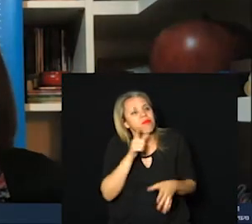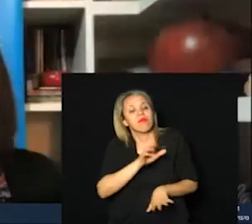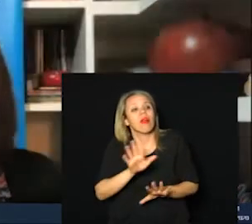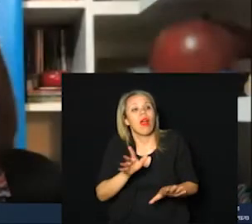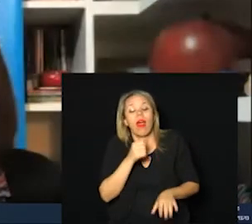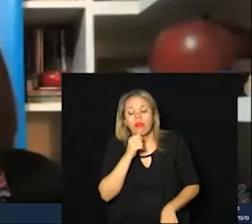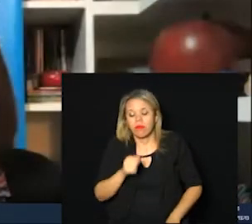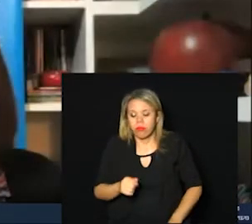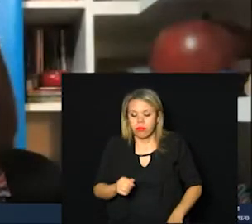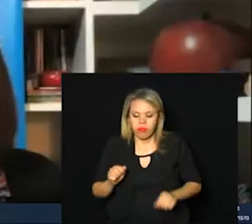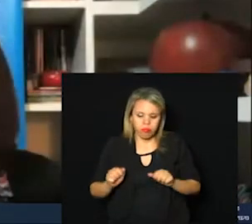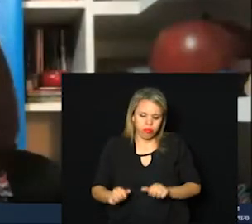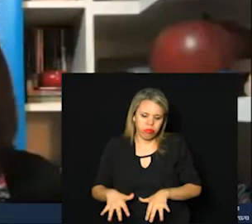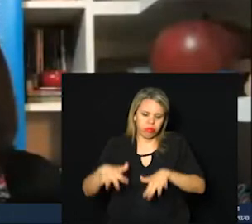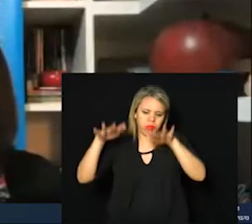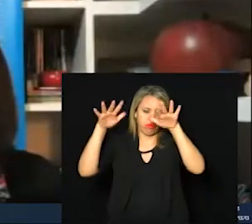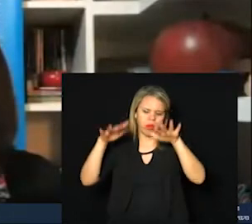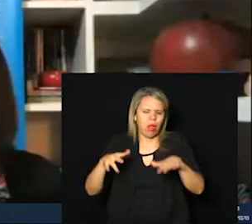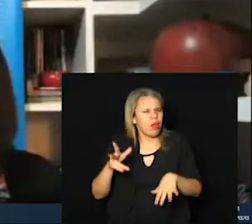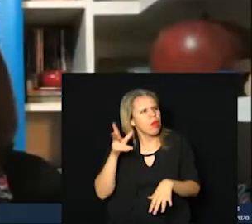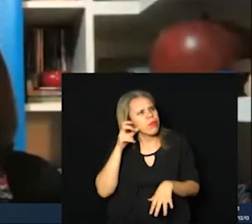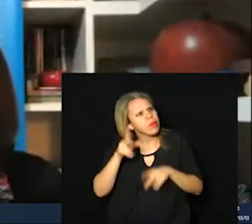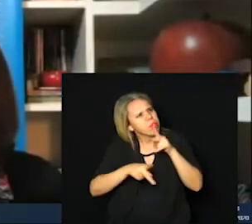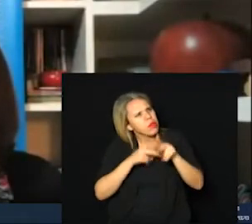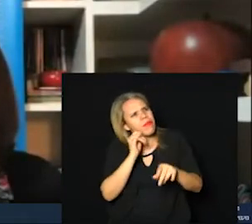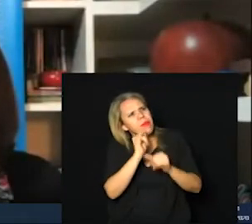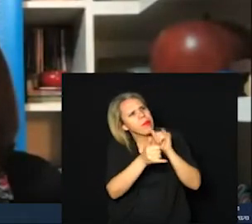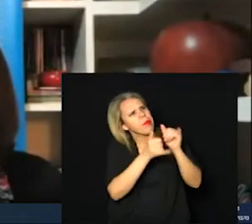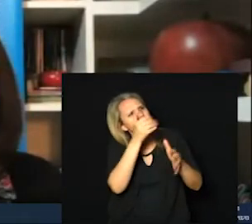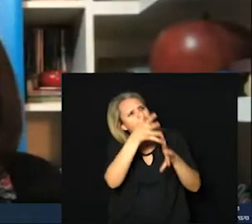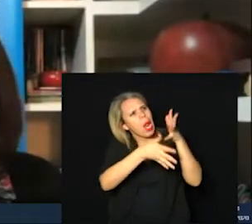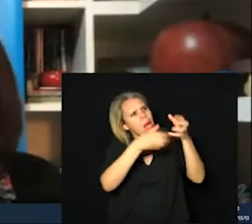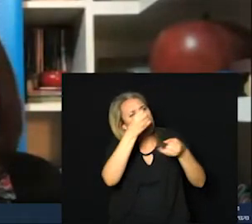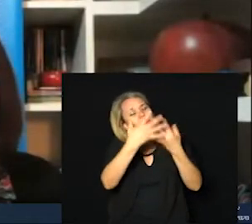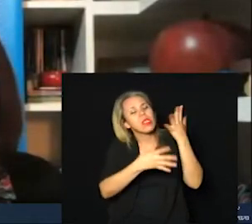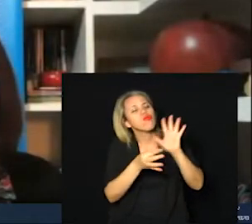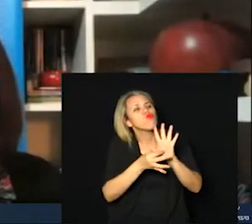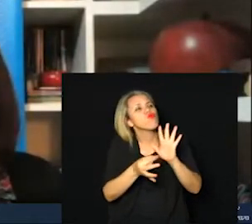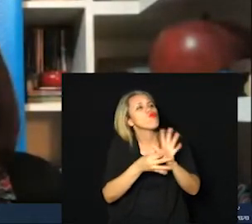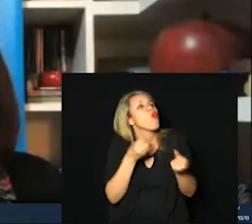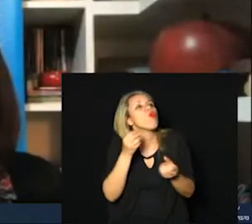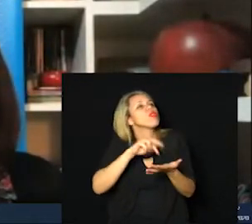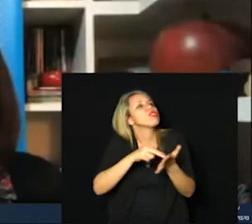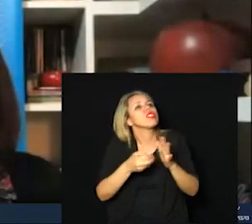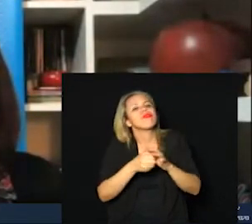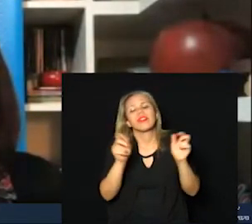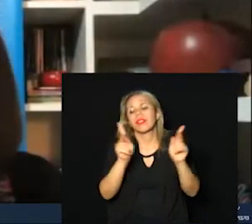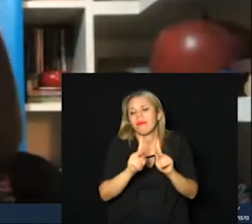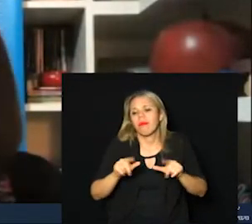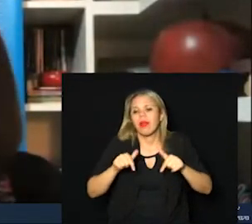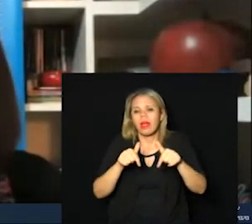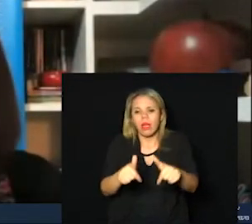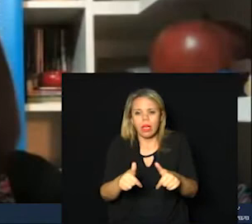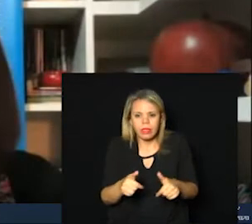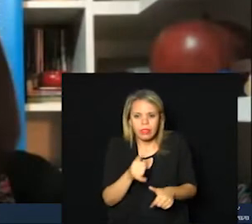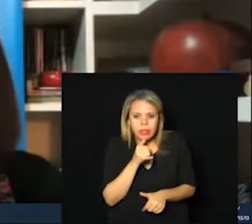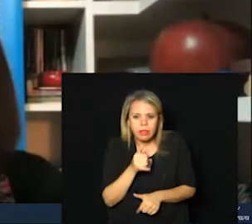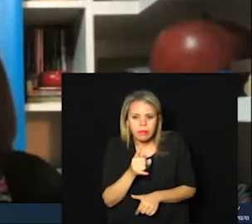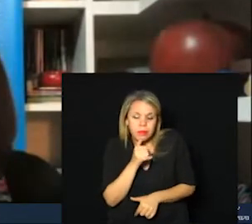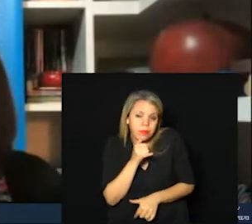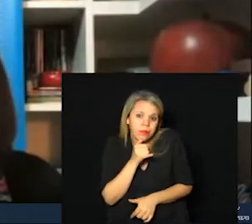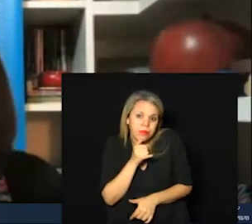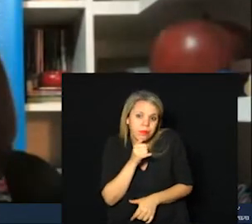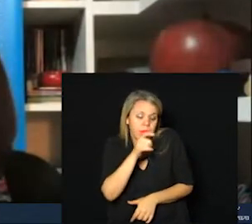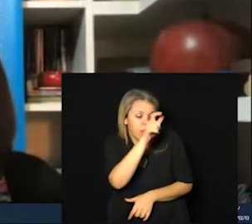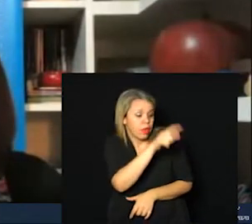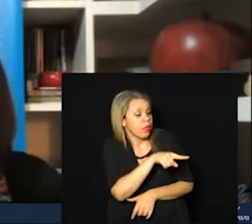criança, porém, eu ouvi muito falar de paz e me deram sugestões de pequenas ações, como tomar iniciativa quando